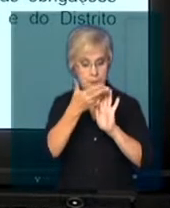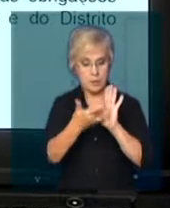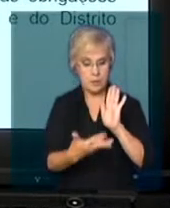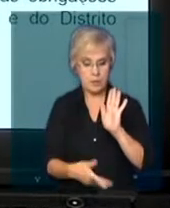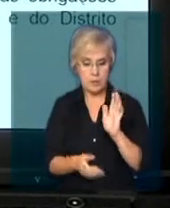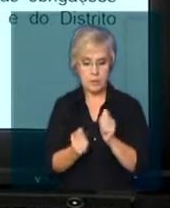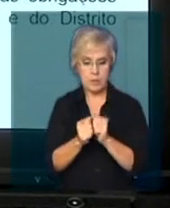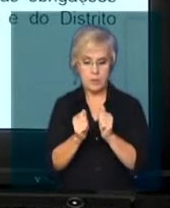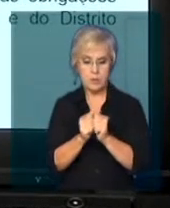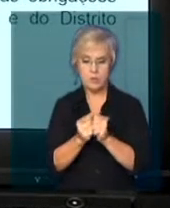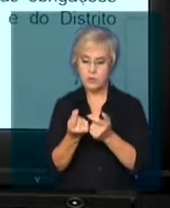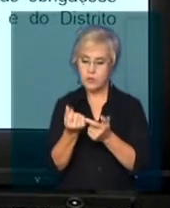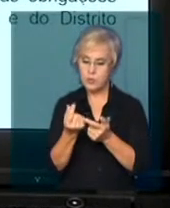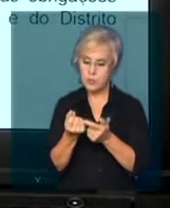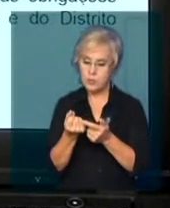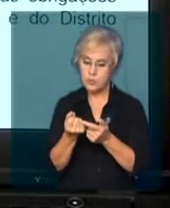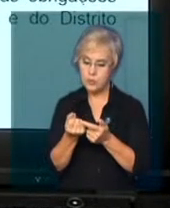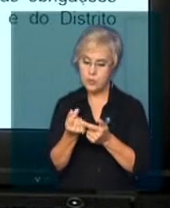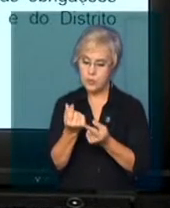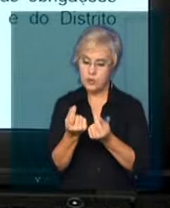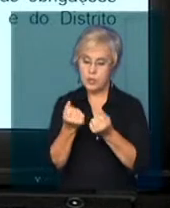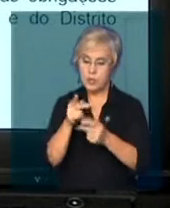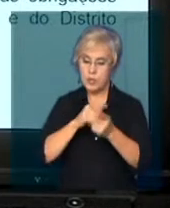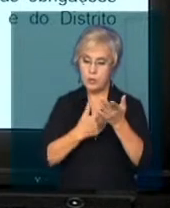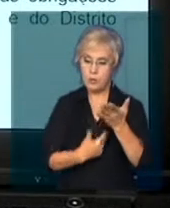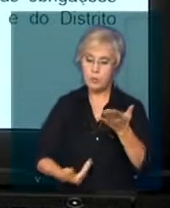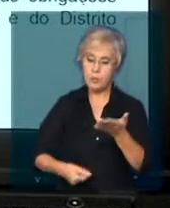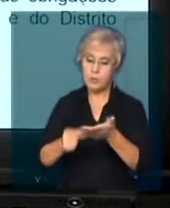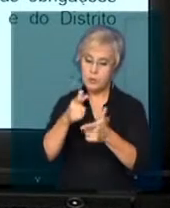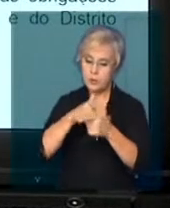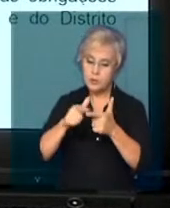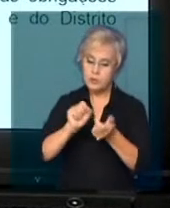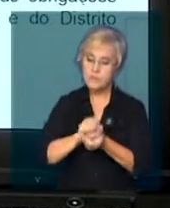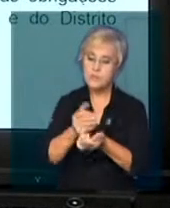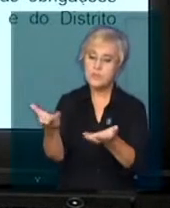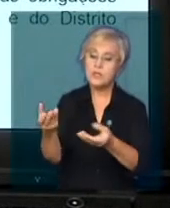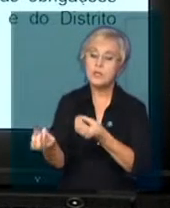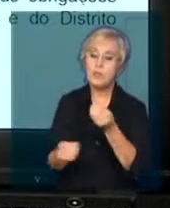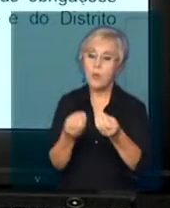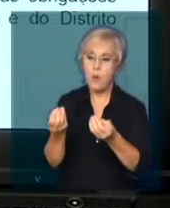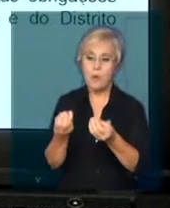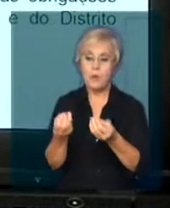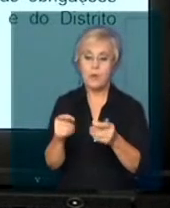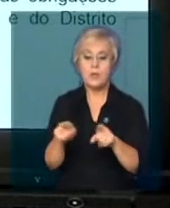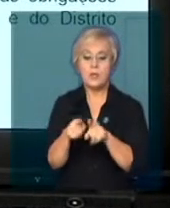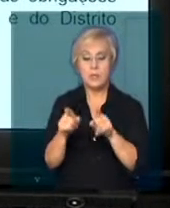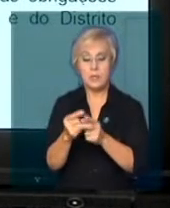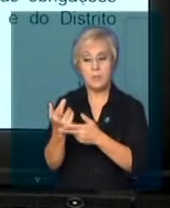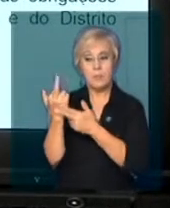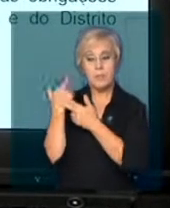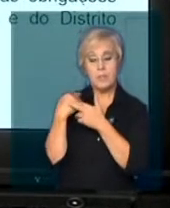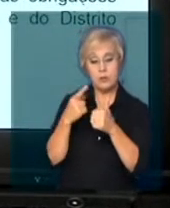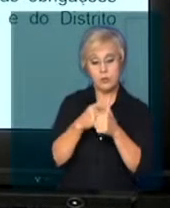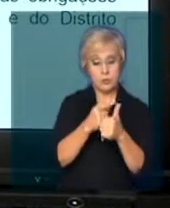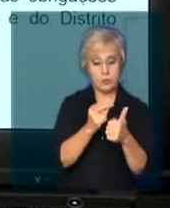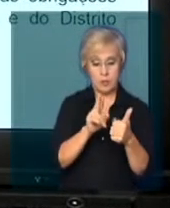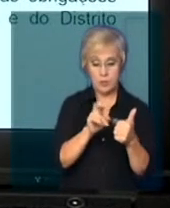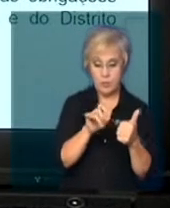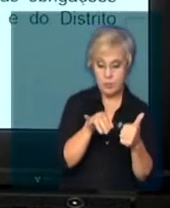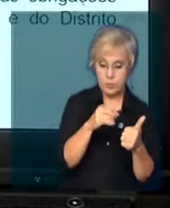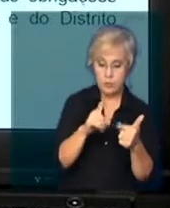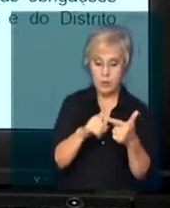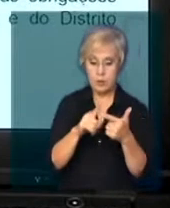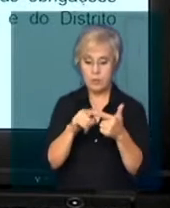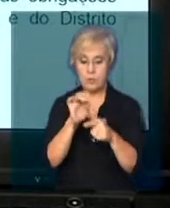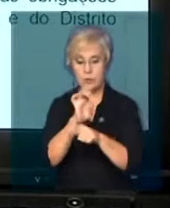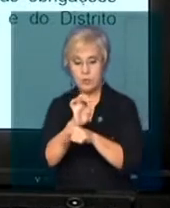à partilha dos recursos públicos e às respectivas obrigações da União, dos estados, dos municípios e do